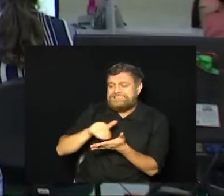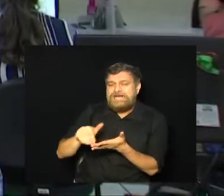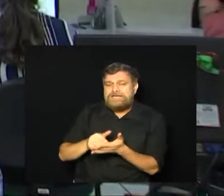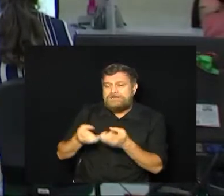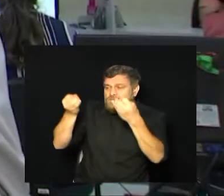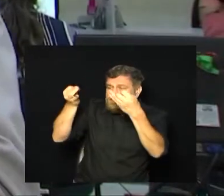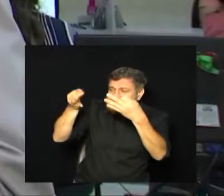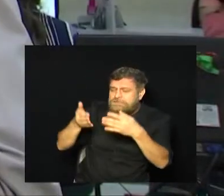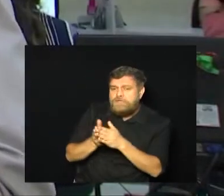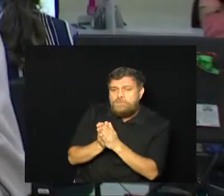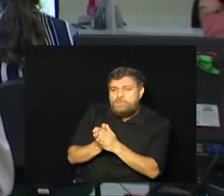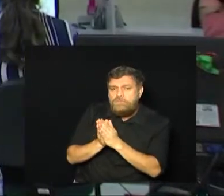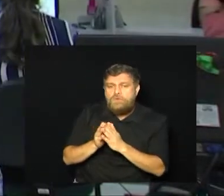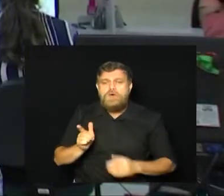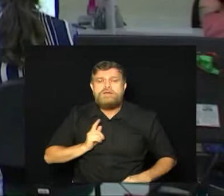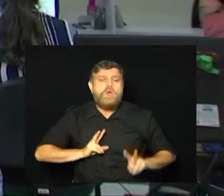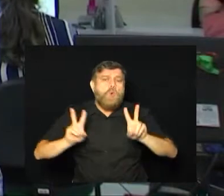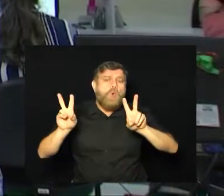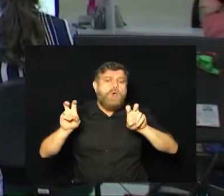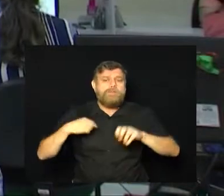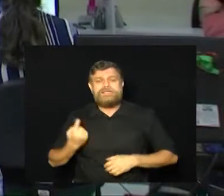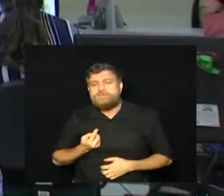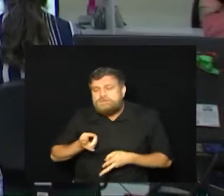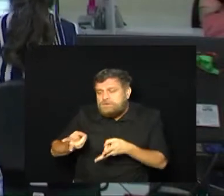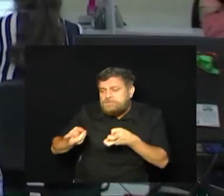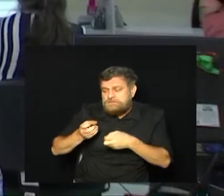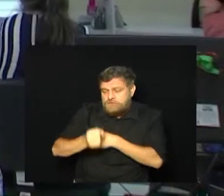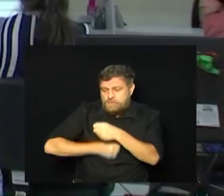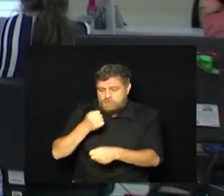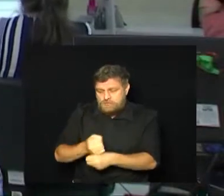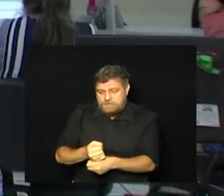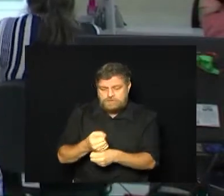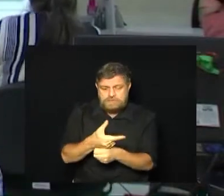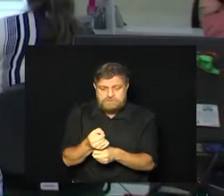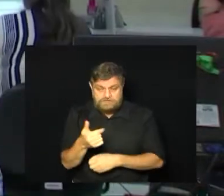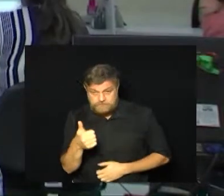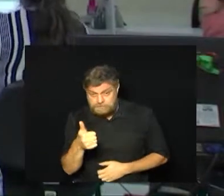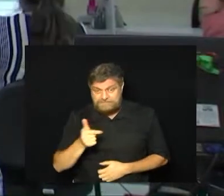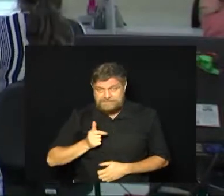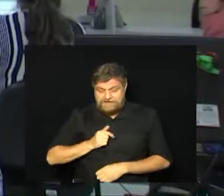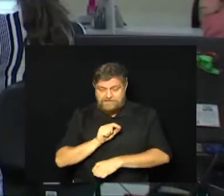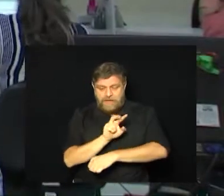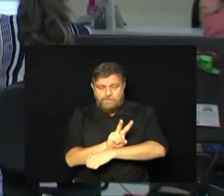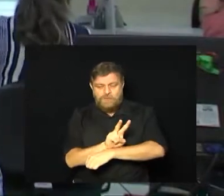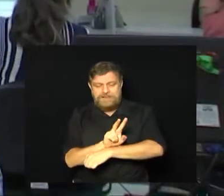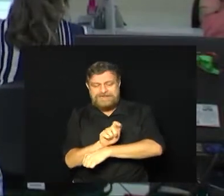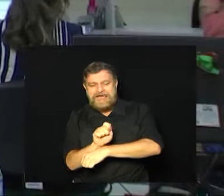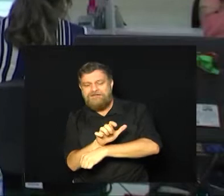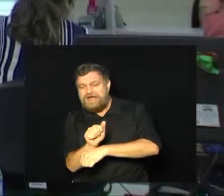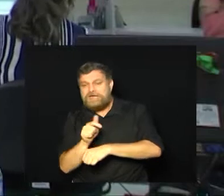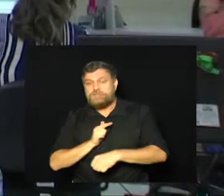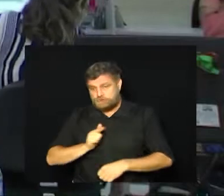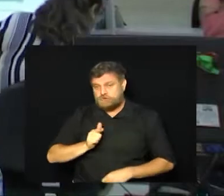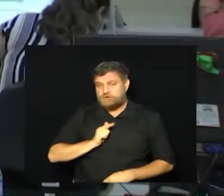falasse a respeito de uma situação, porque a gente percebeu que em 2021 muitas vagas ficaram